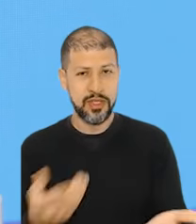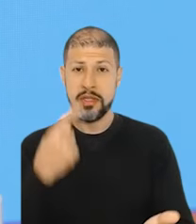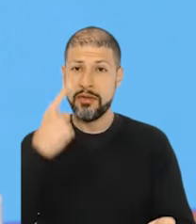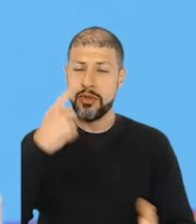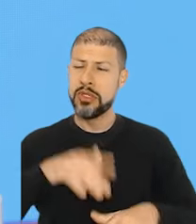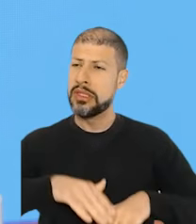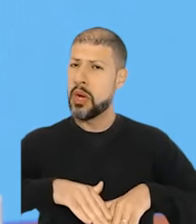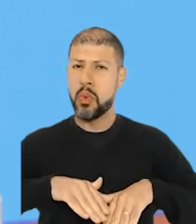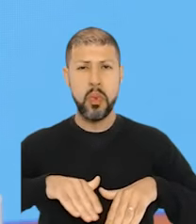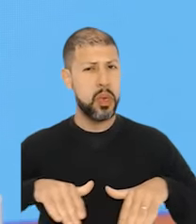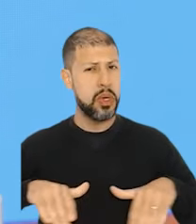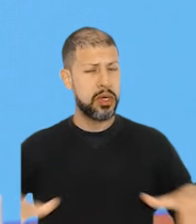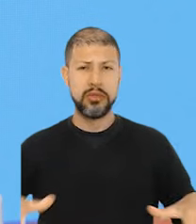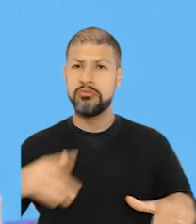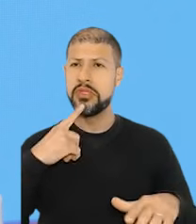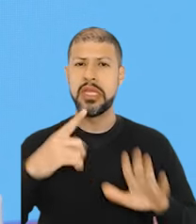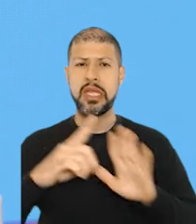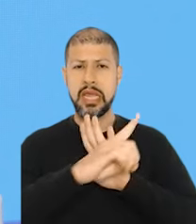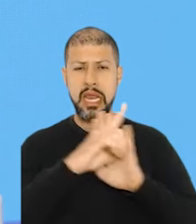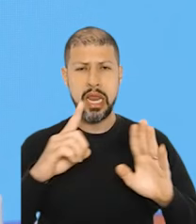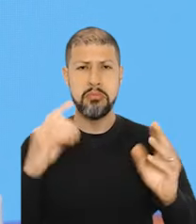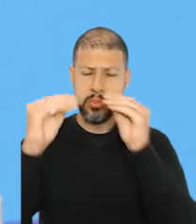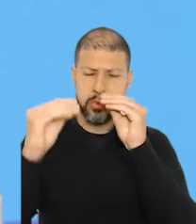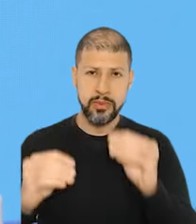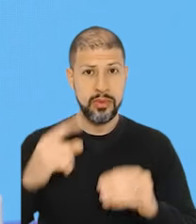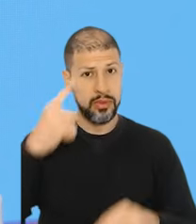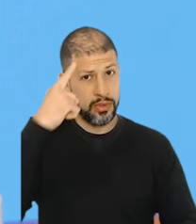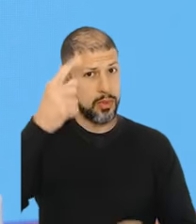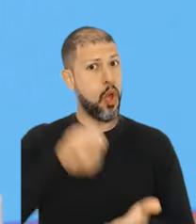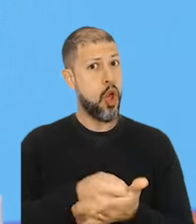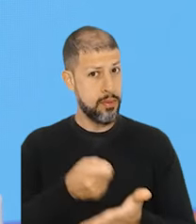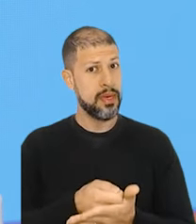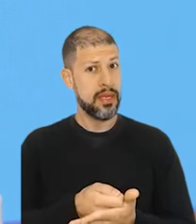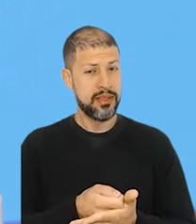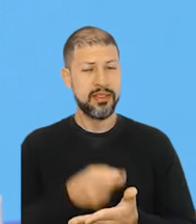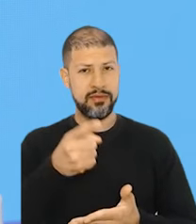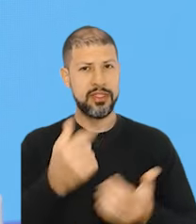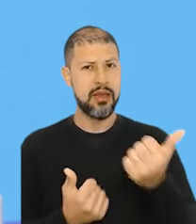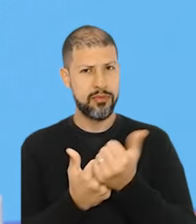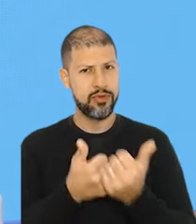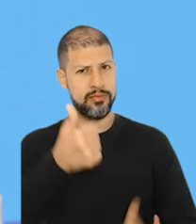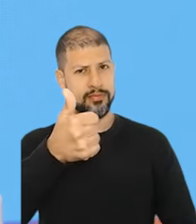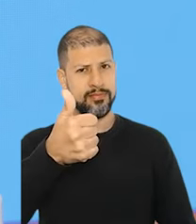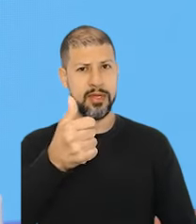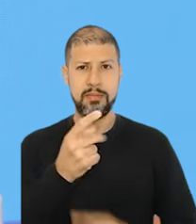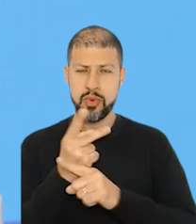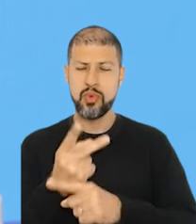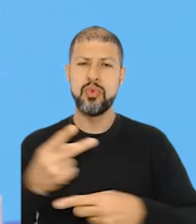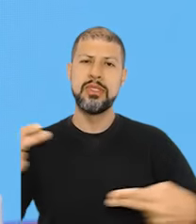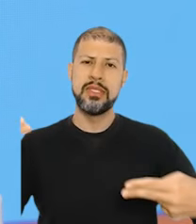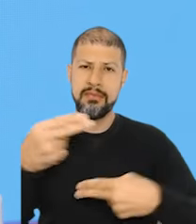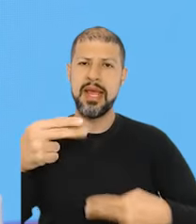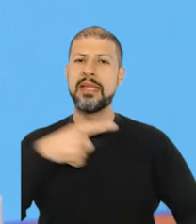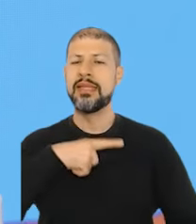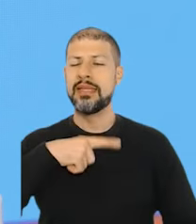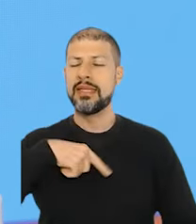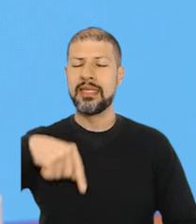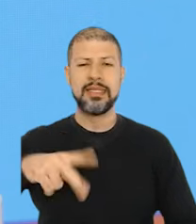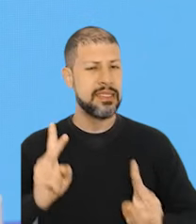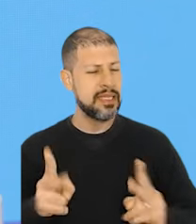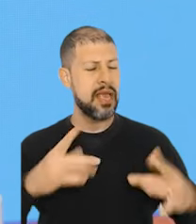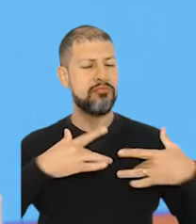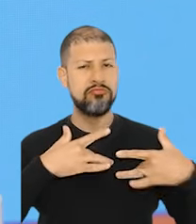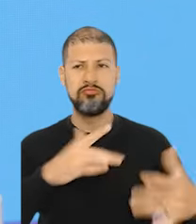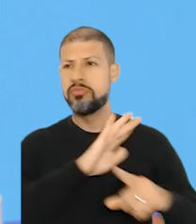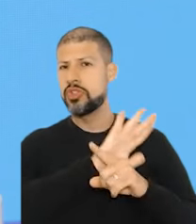a gente aí você viu que é tranquilo você fazer a declaração entenda que ela é uma obrigação e você tem apoio para fazer tá bem procura o sebrai